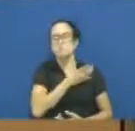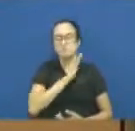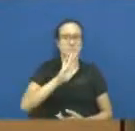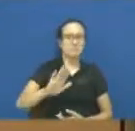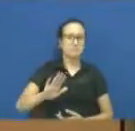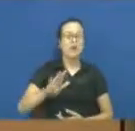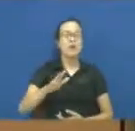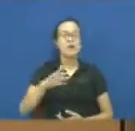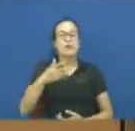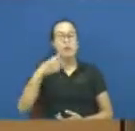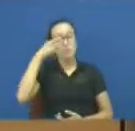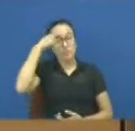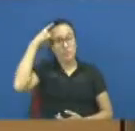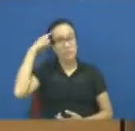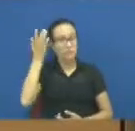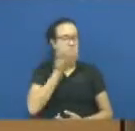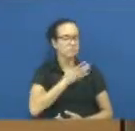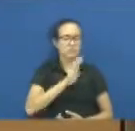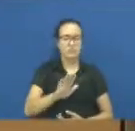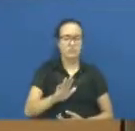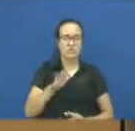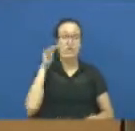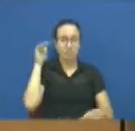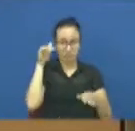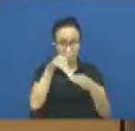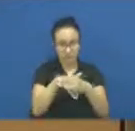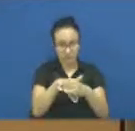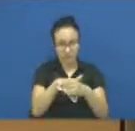Wilson. Dispenso. Em votação.